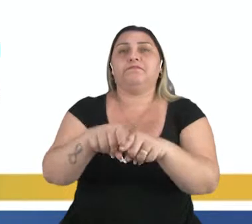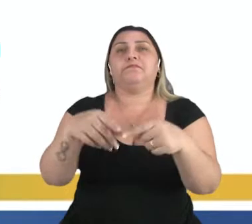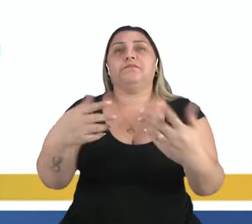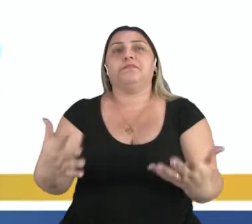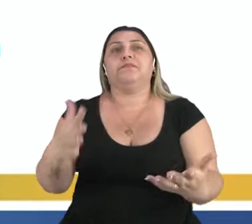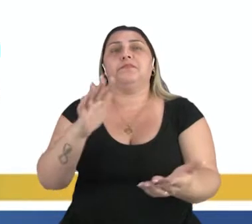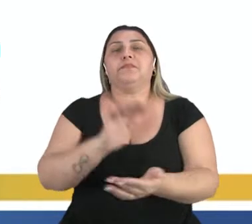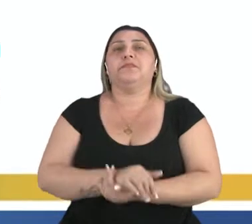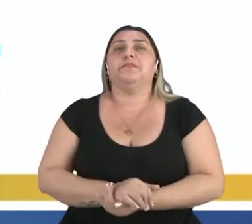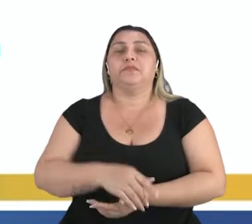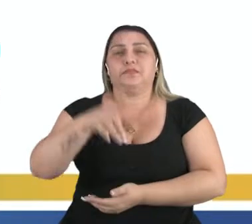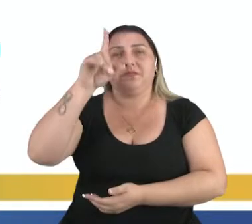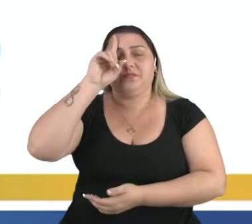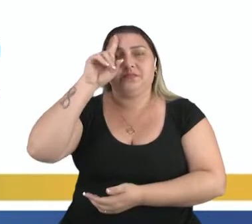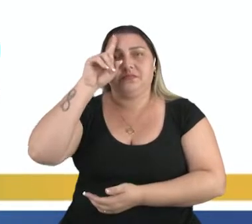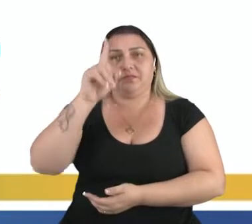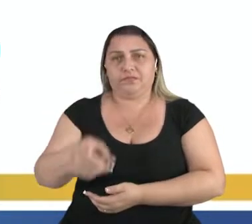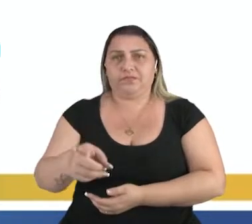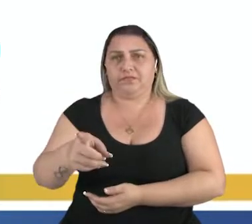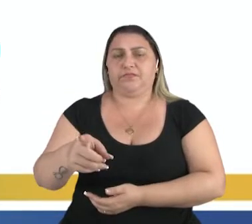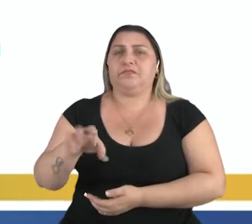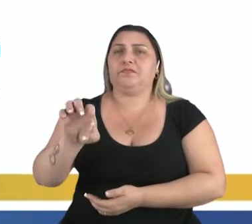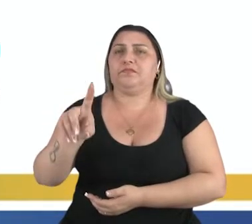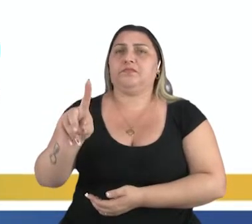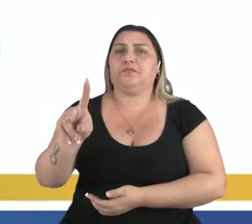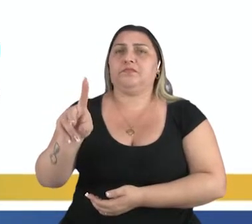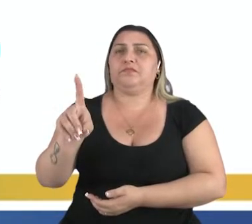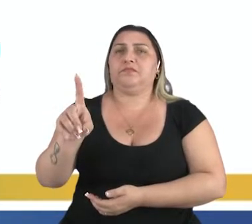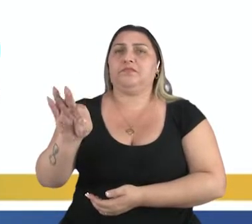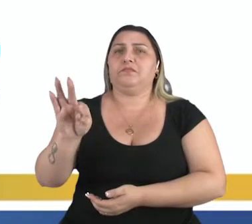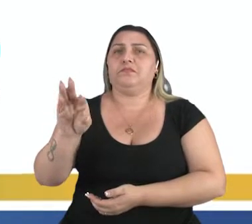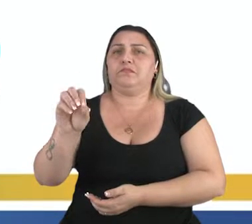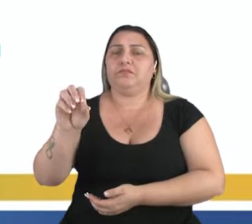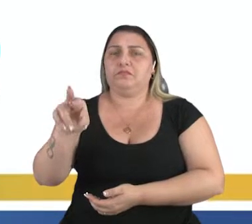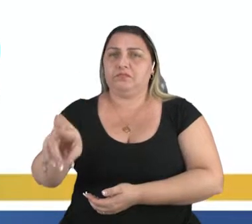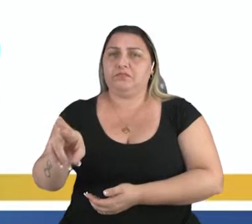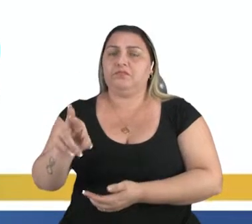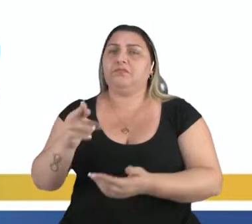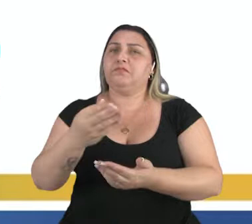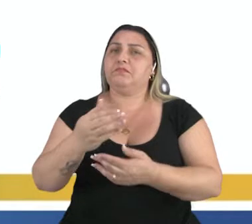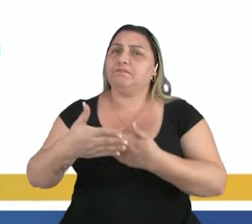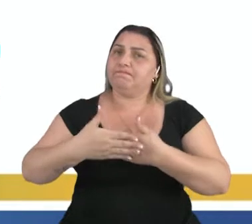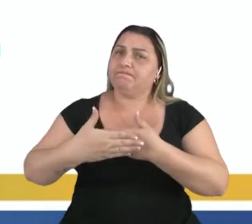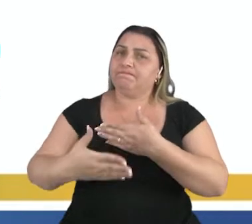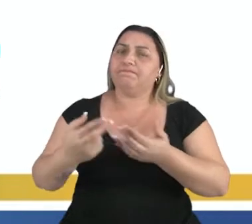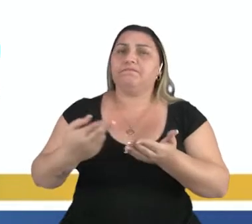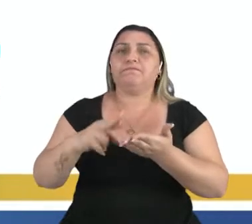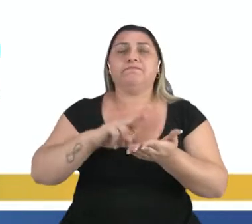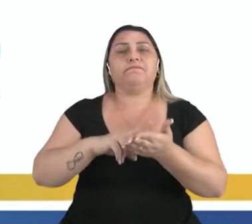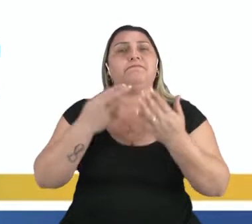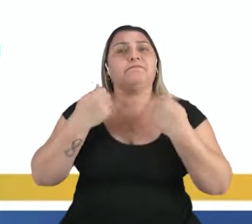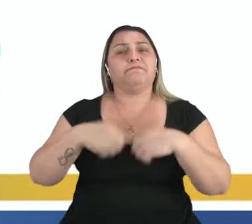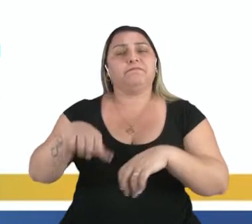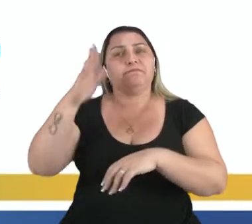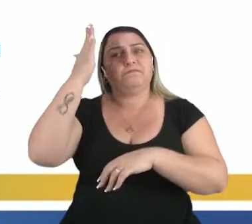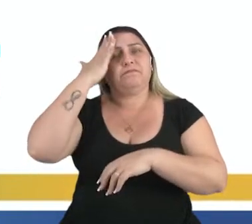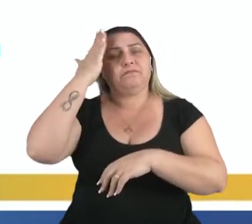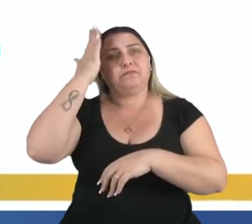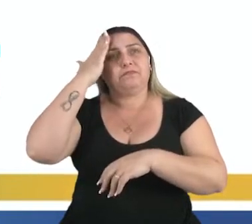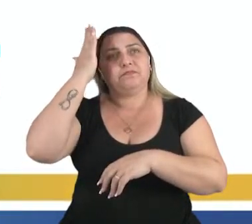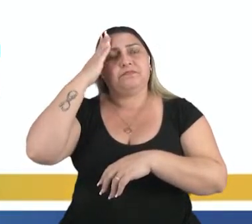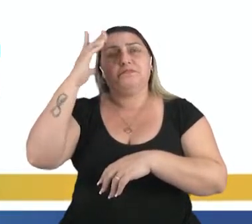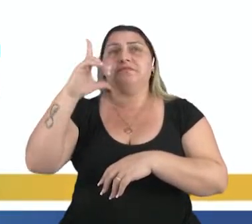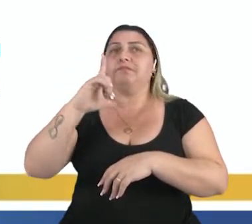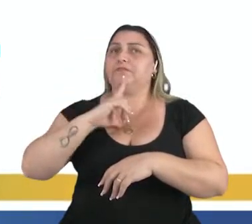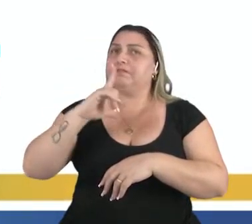Ele, como editor-chefe, como o cara que vai dar esse primeiro passo numa revista, ele vai ter entendimento, ele